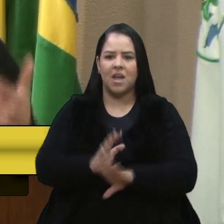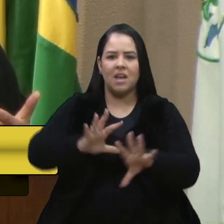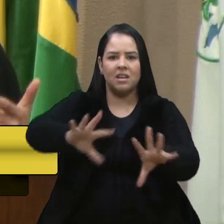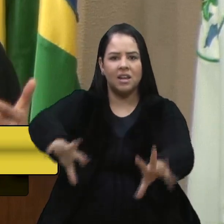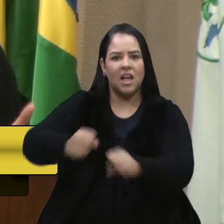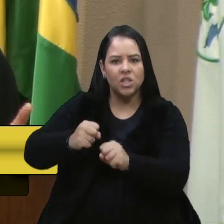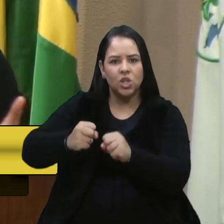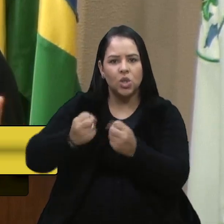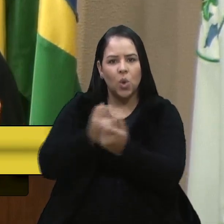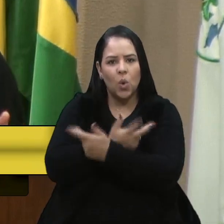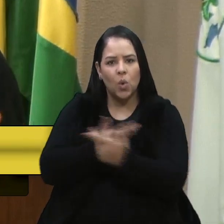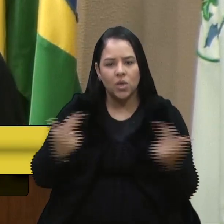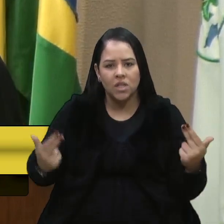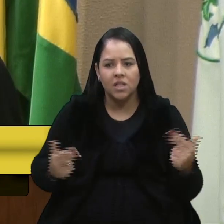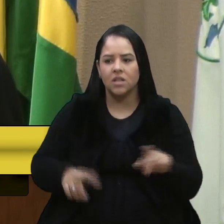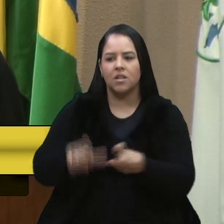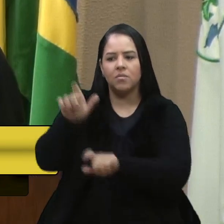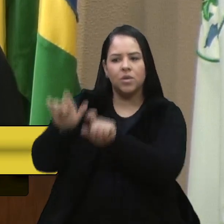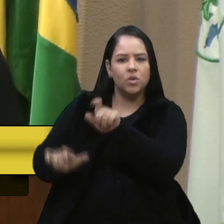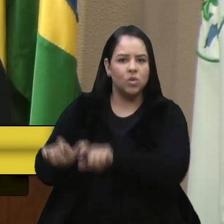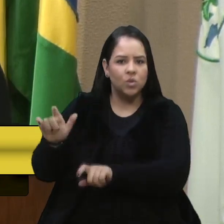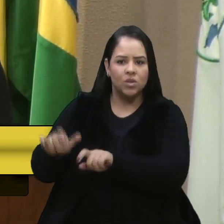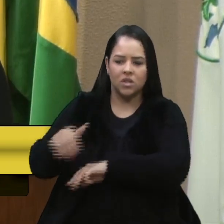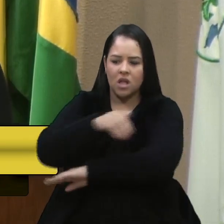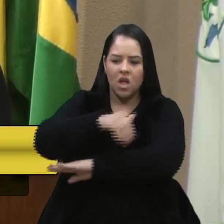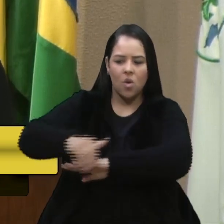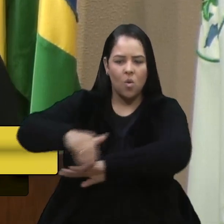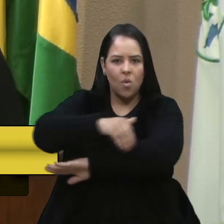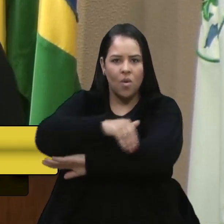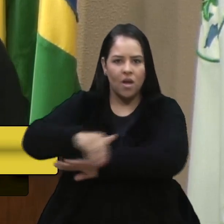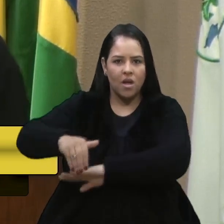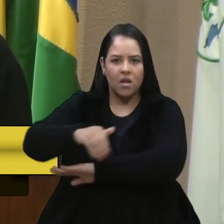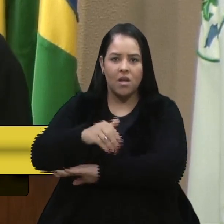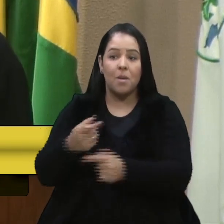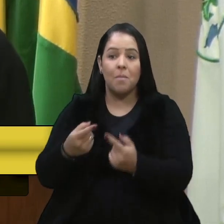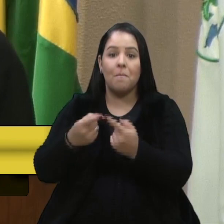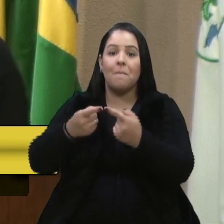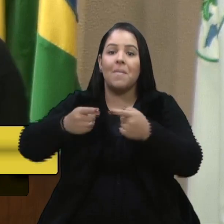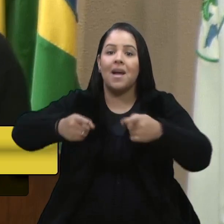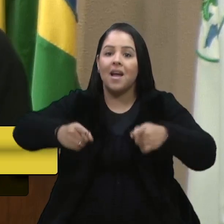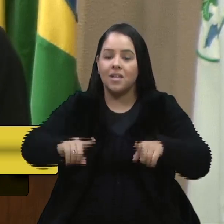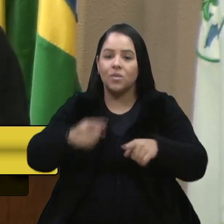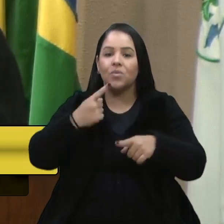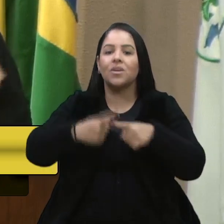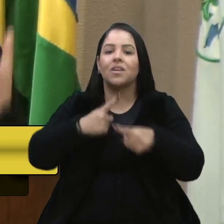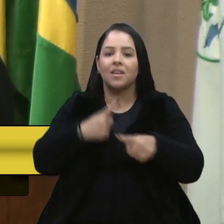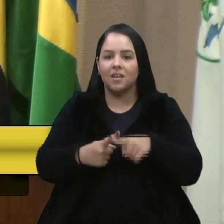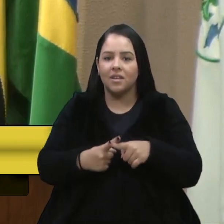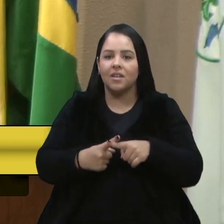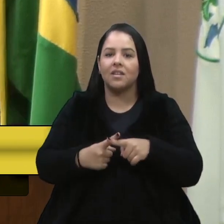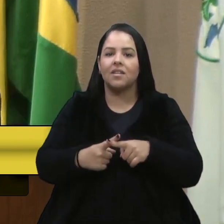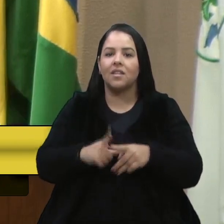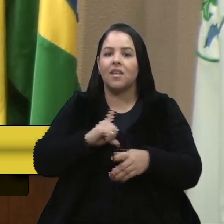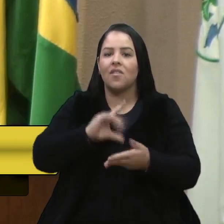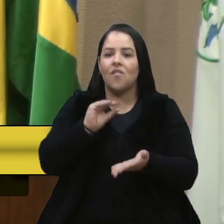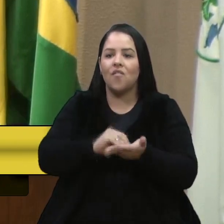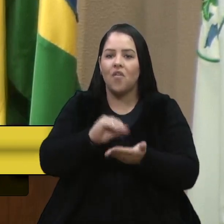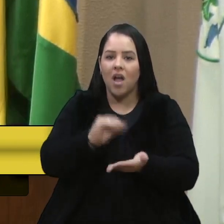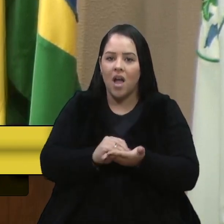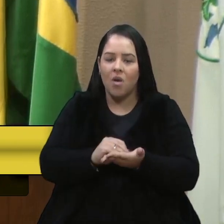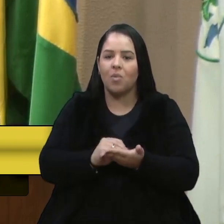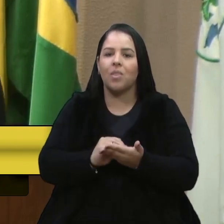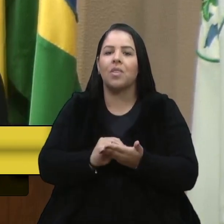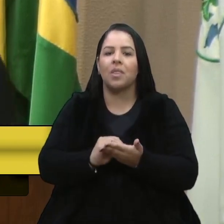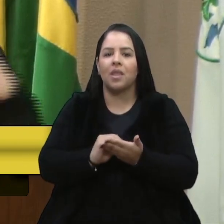esses trabalhadores e essas trabalhadoras das ruas. Mas isso por quê? Porque havia falta de política